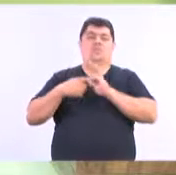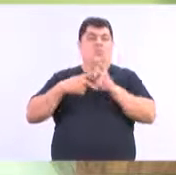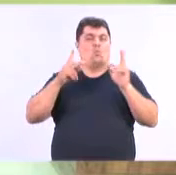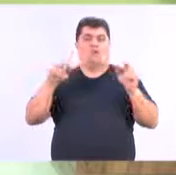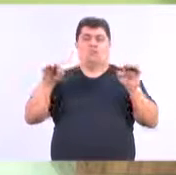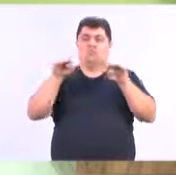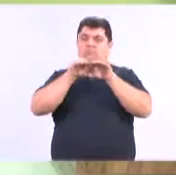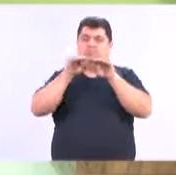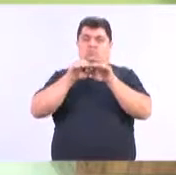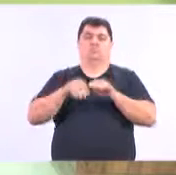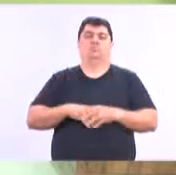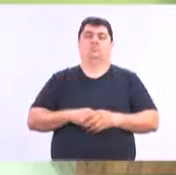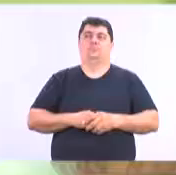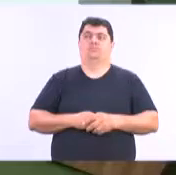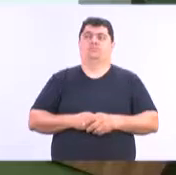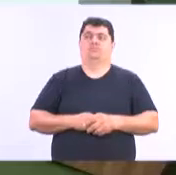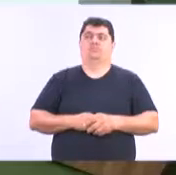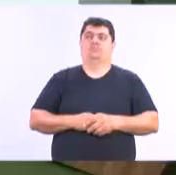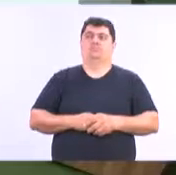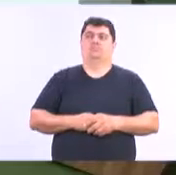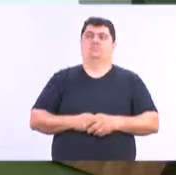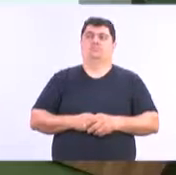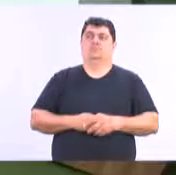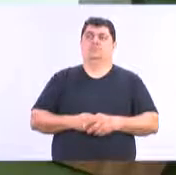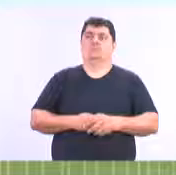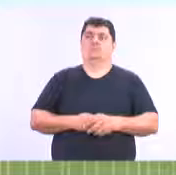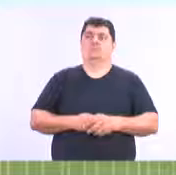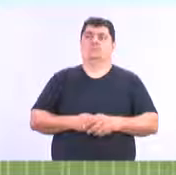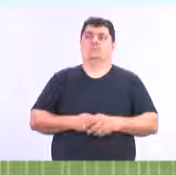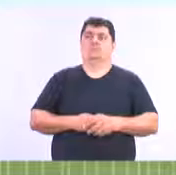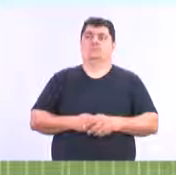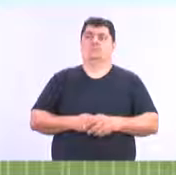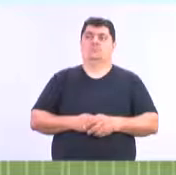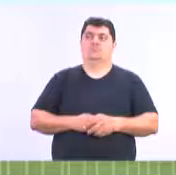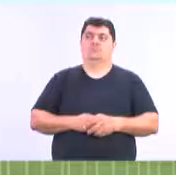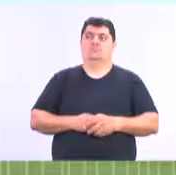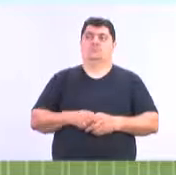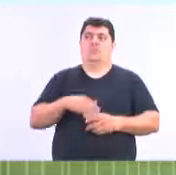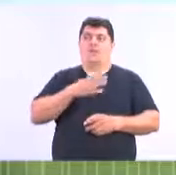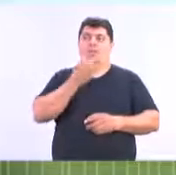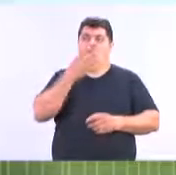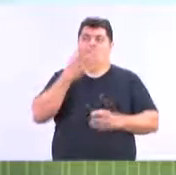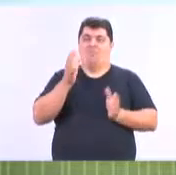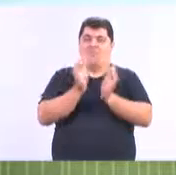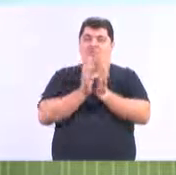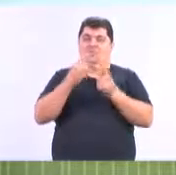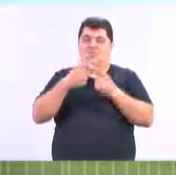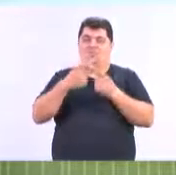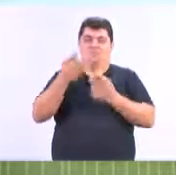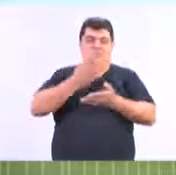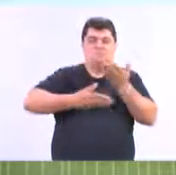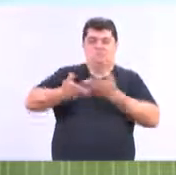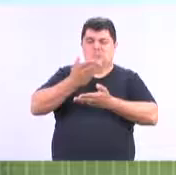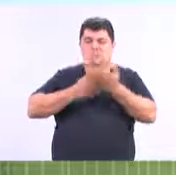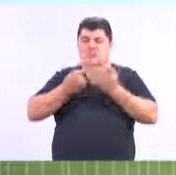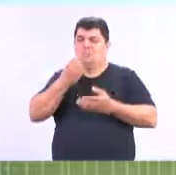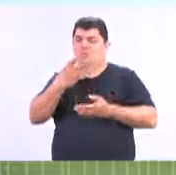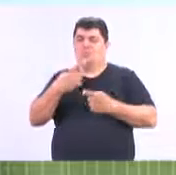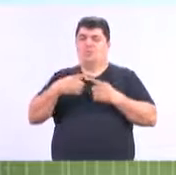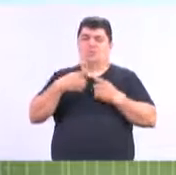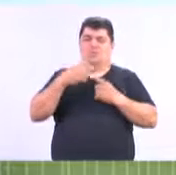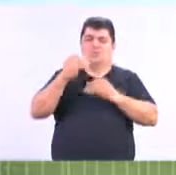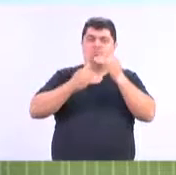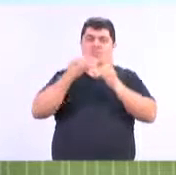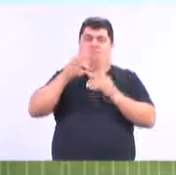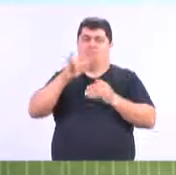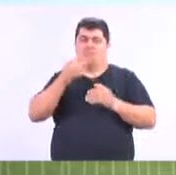coisa. Muito bem, eu gosto dessa turma que ela interage bastante. Interagir bastante faz com que a gente vá se situando